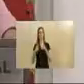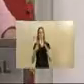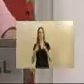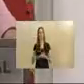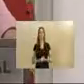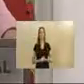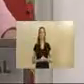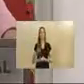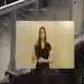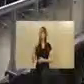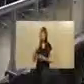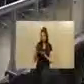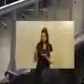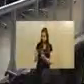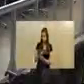natal